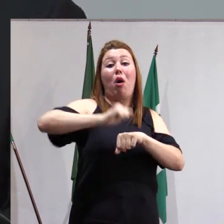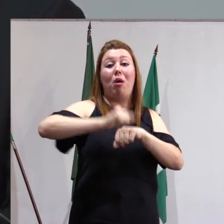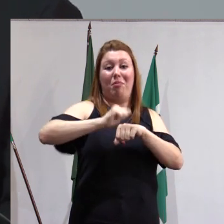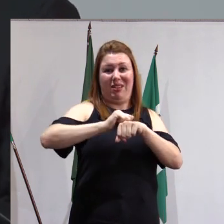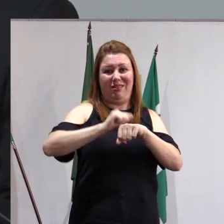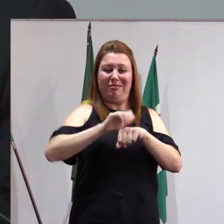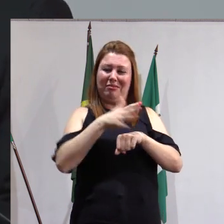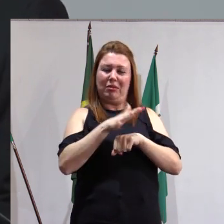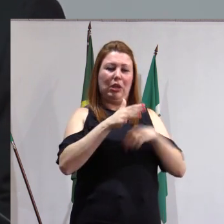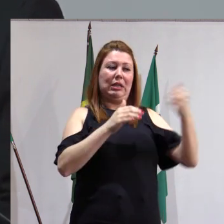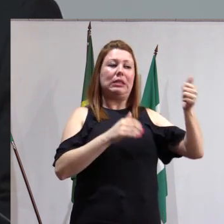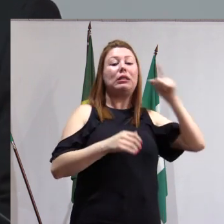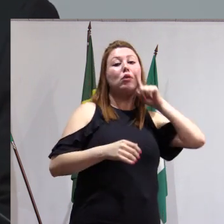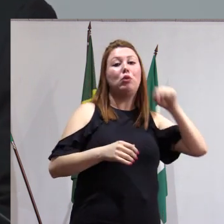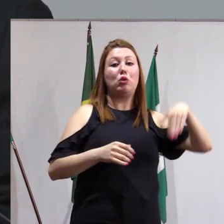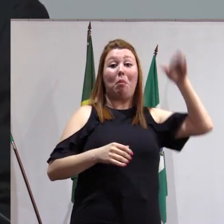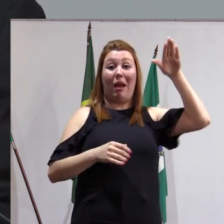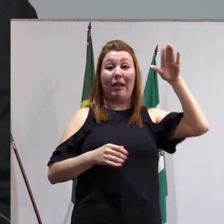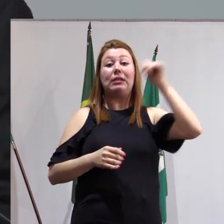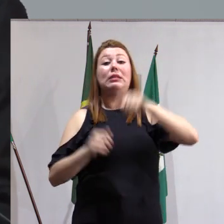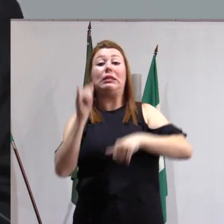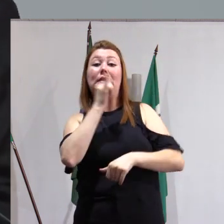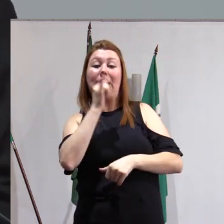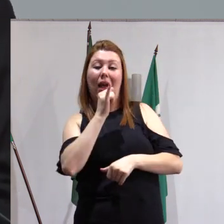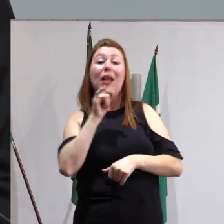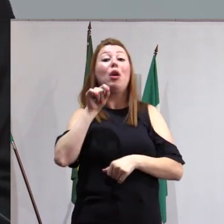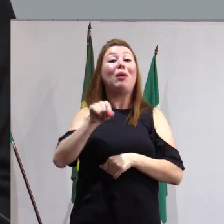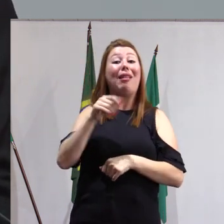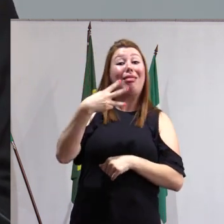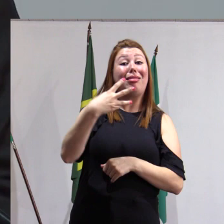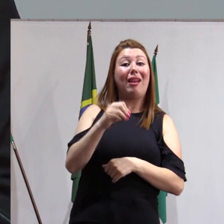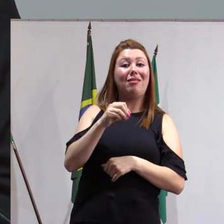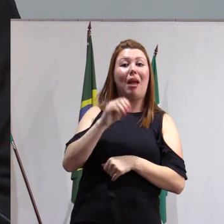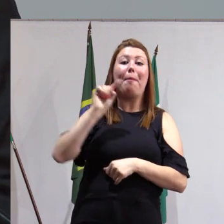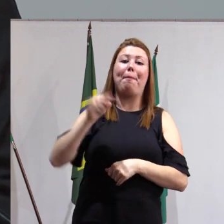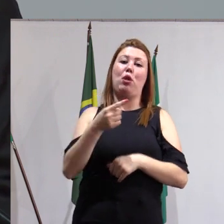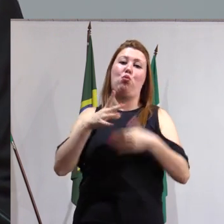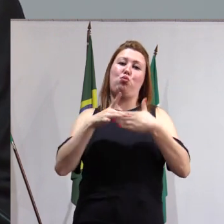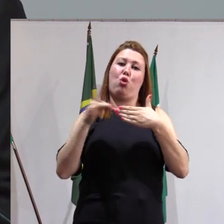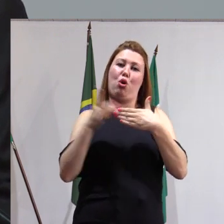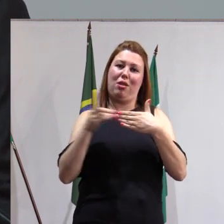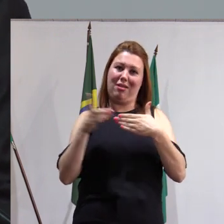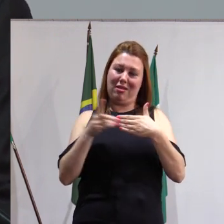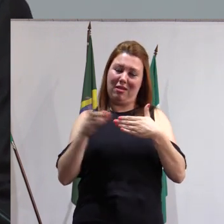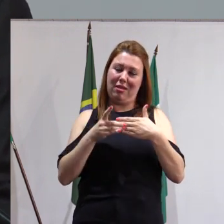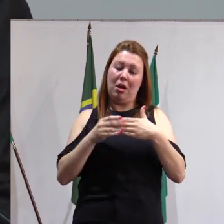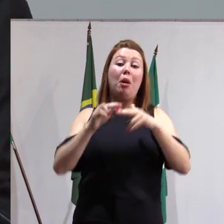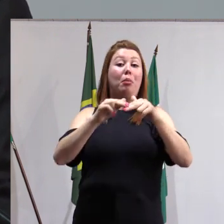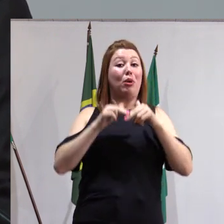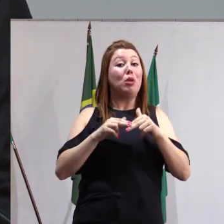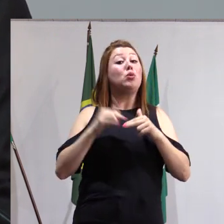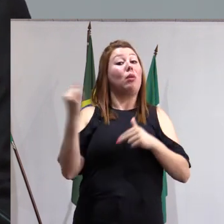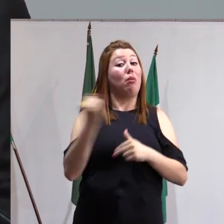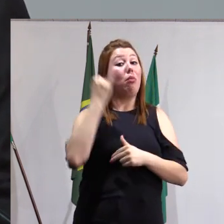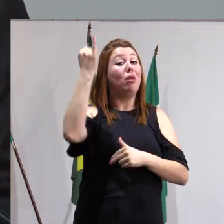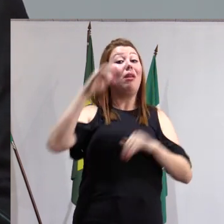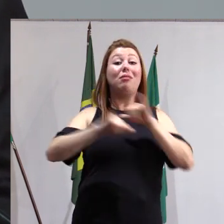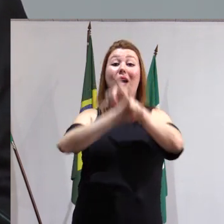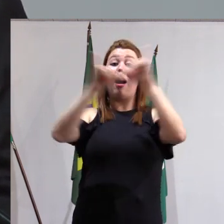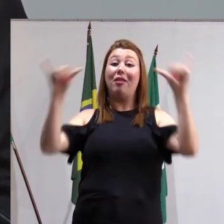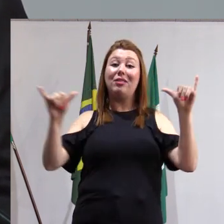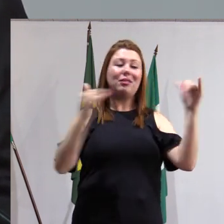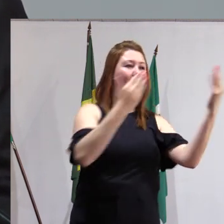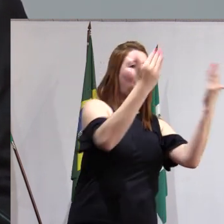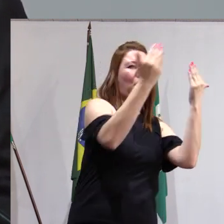capita acima dos 30 mil dólares. Né? Então, isso eu acho importante, a gente ter esses parâmetros, para a